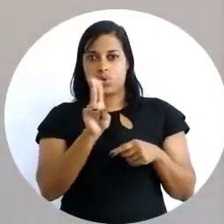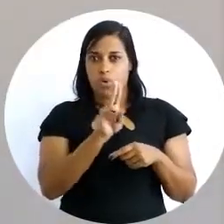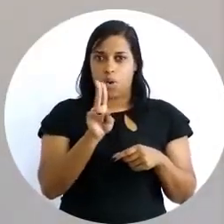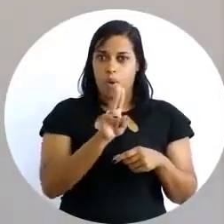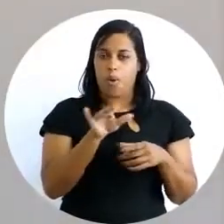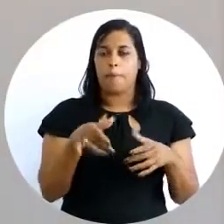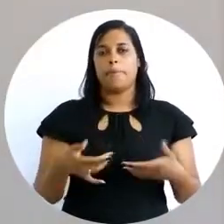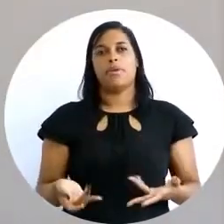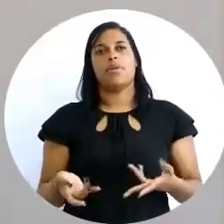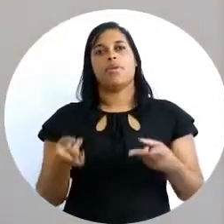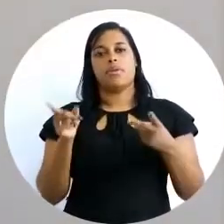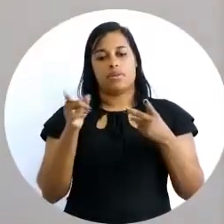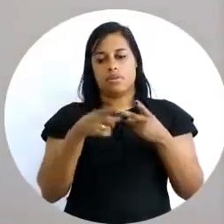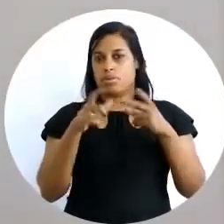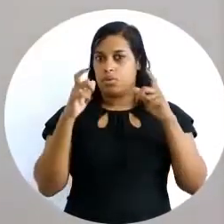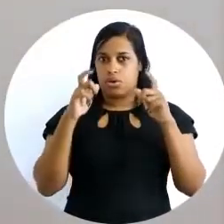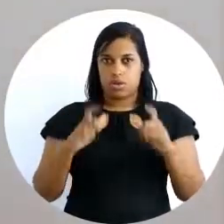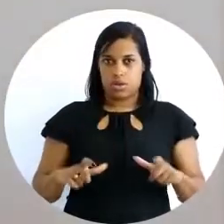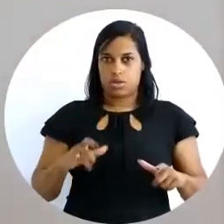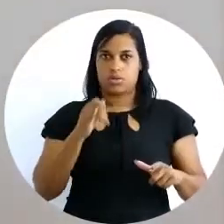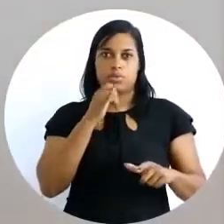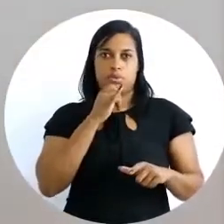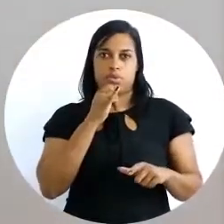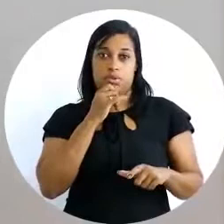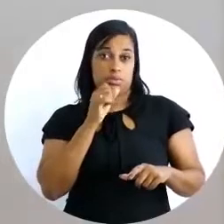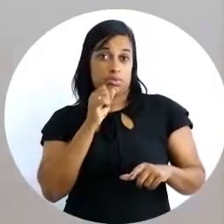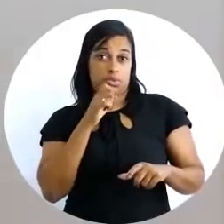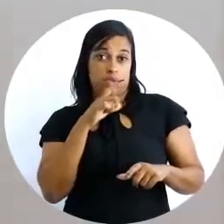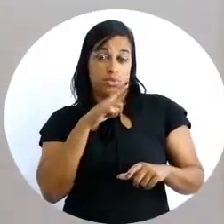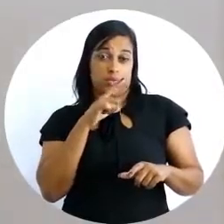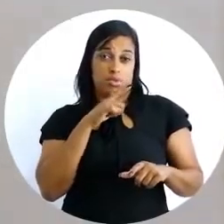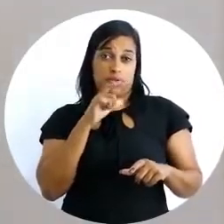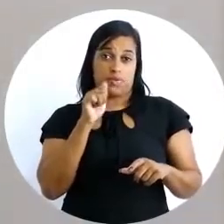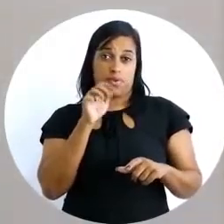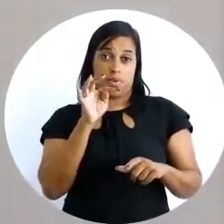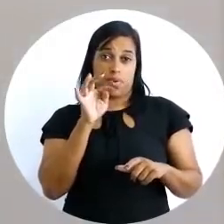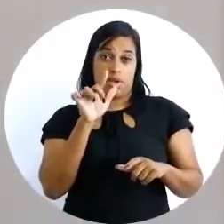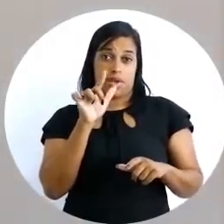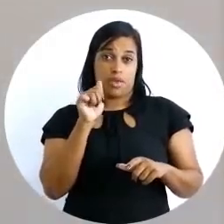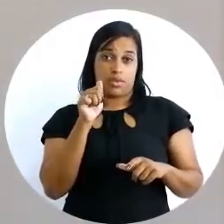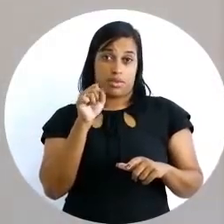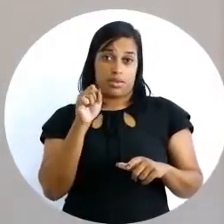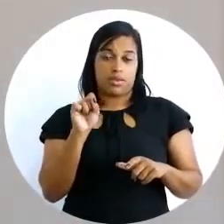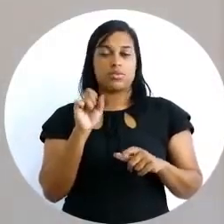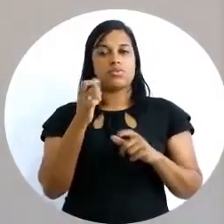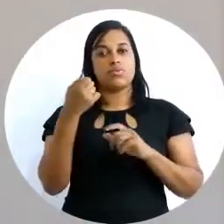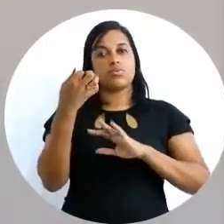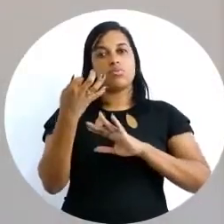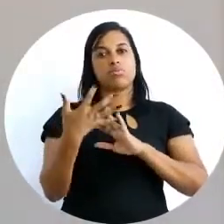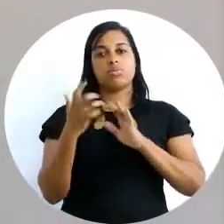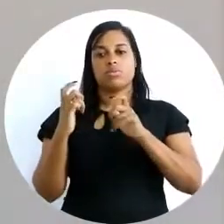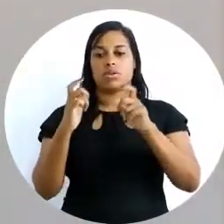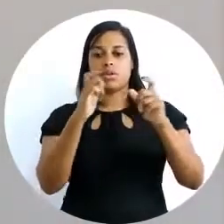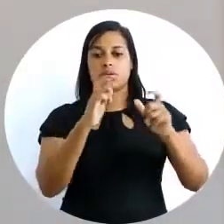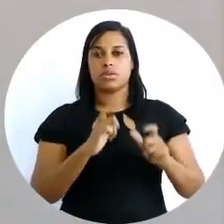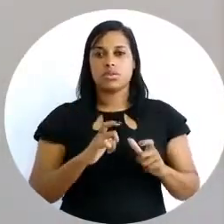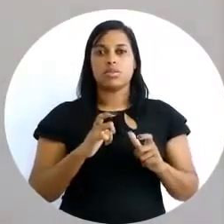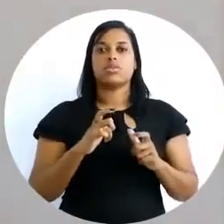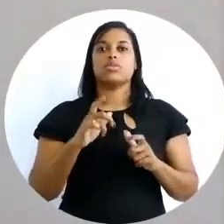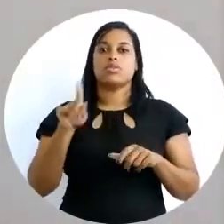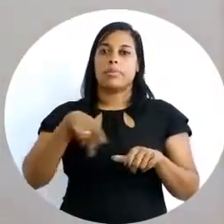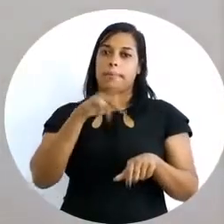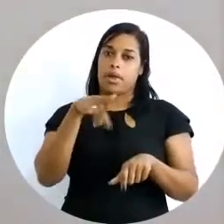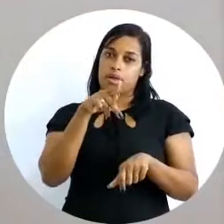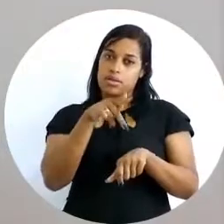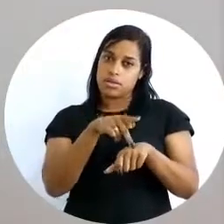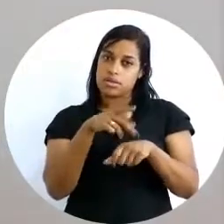autores, um índice só com o nome de lugares. Por exemplo, se eu tiver um atlas que fala em determinadas localidades, determinados